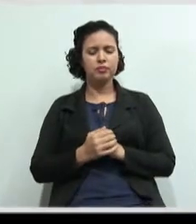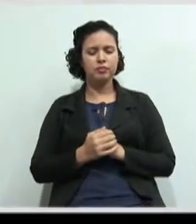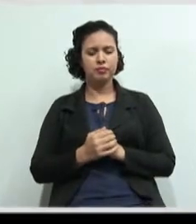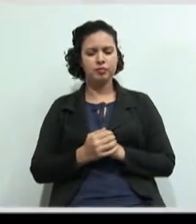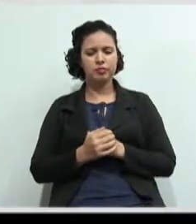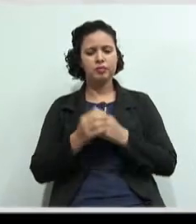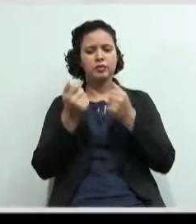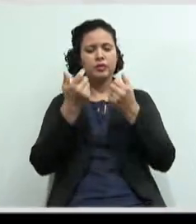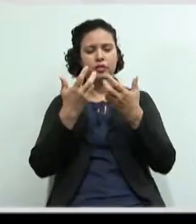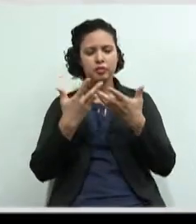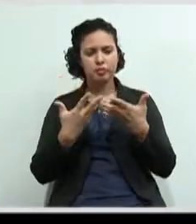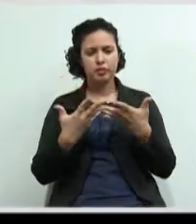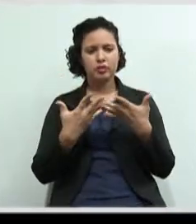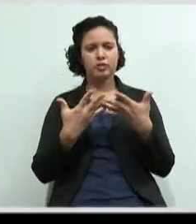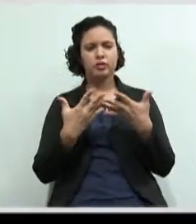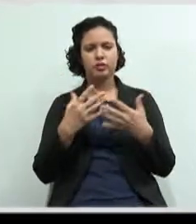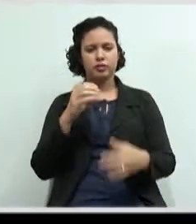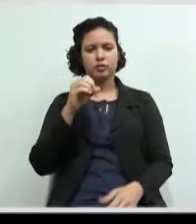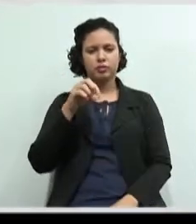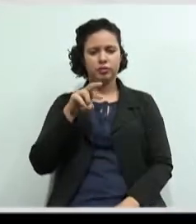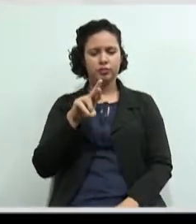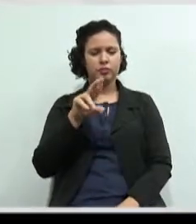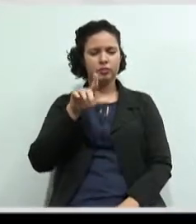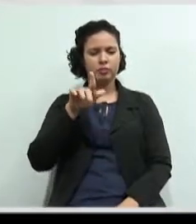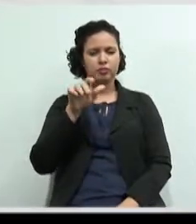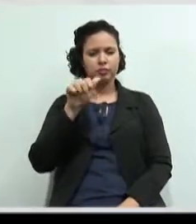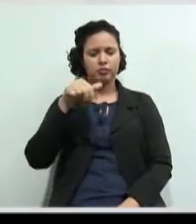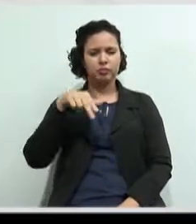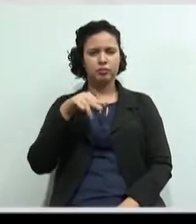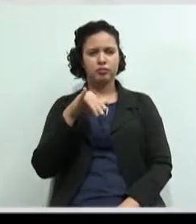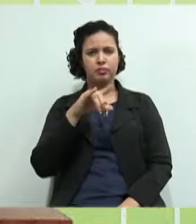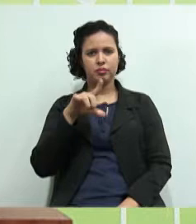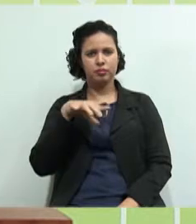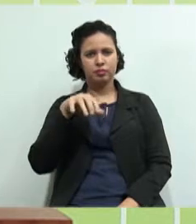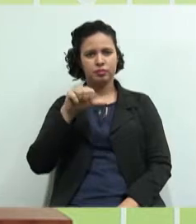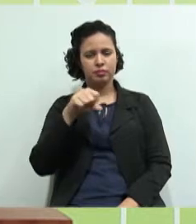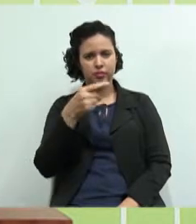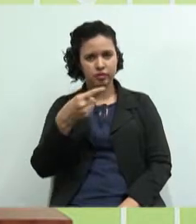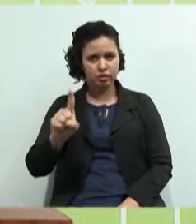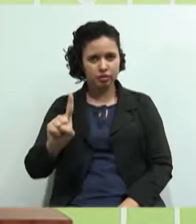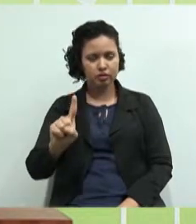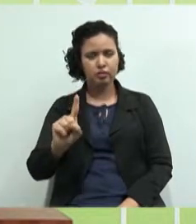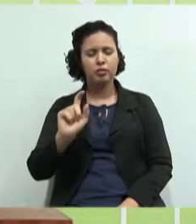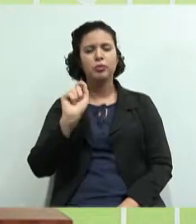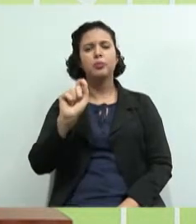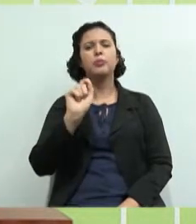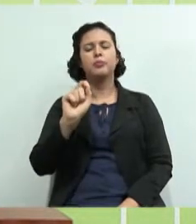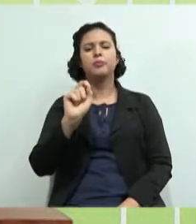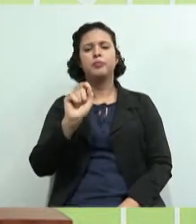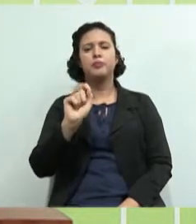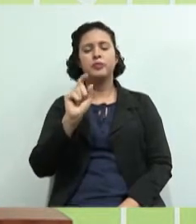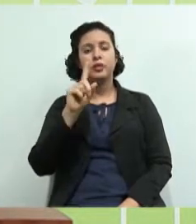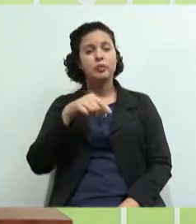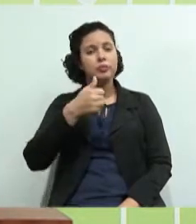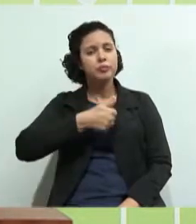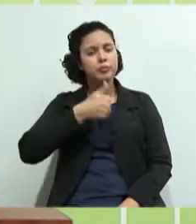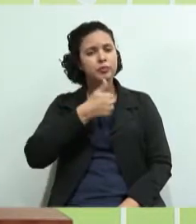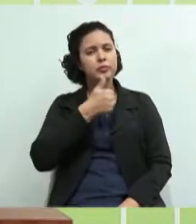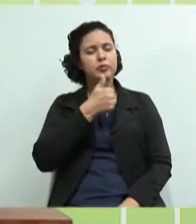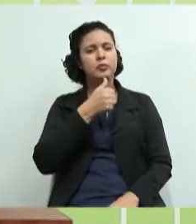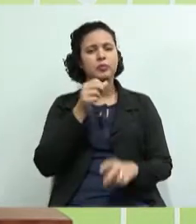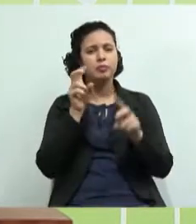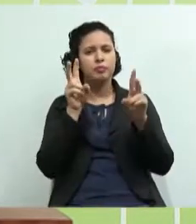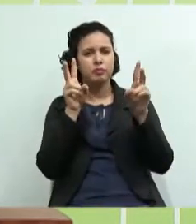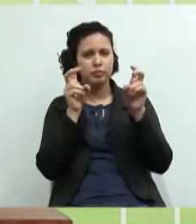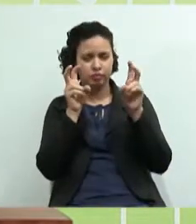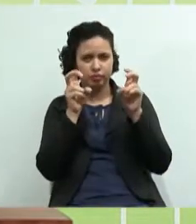Defina organizações. E aí volta aqui para mim, porque eu quero te dizer uma coisa. Organizações foi o nosso primeiro tópico que